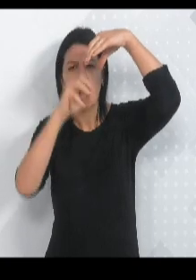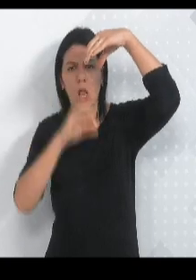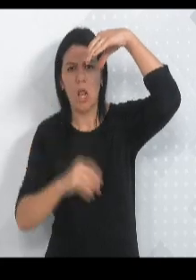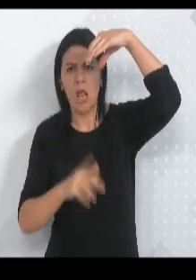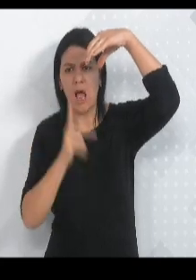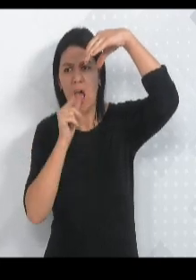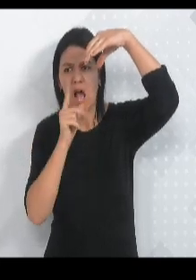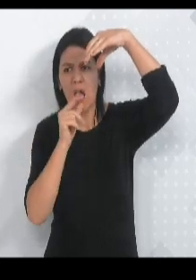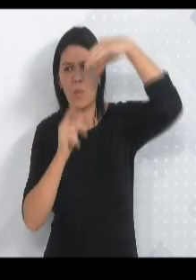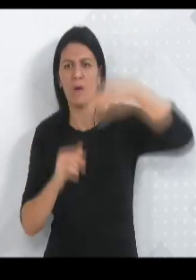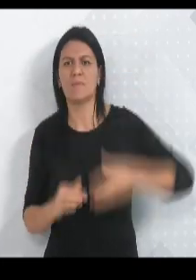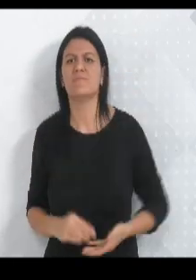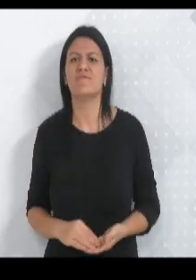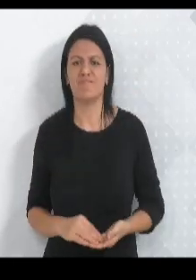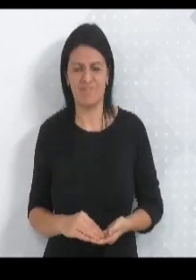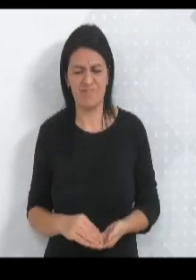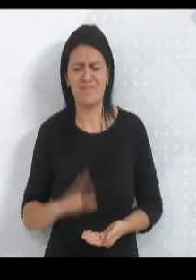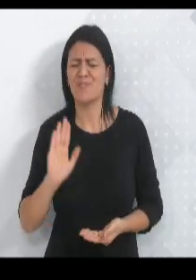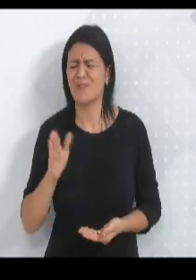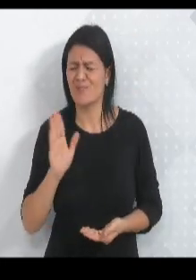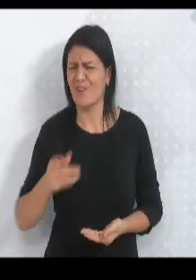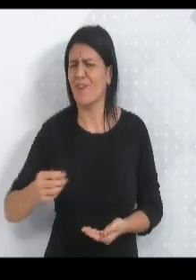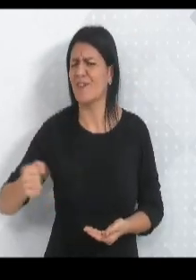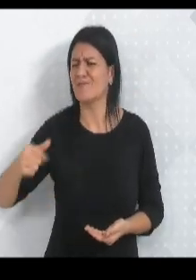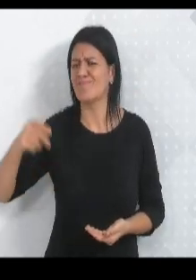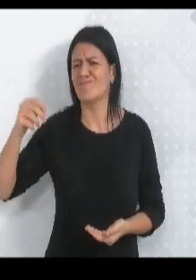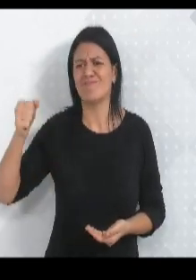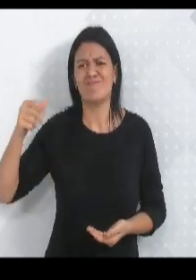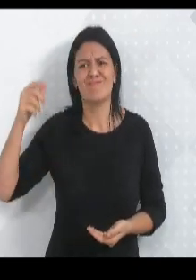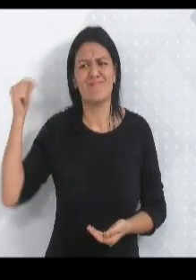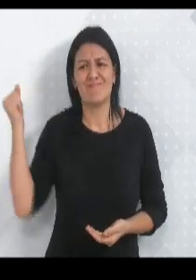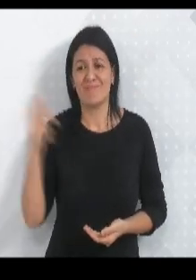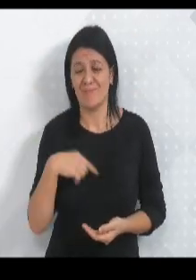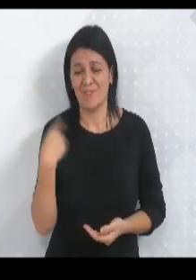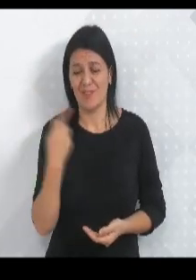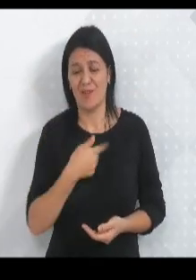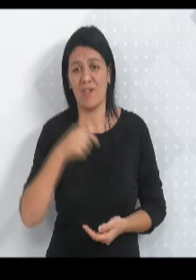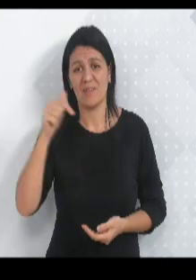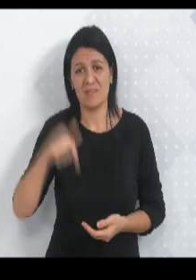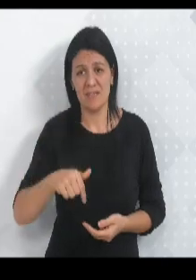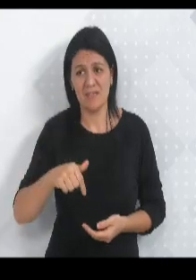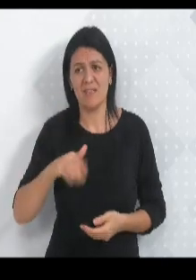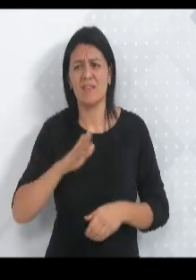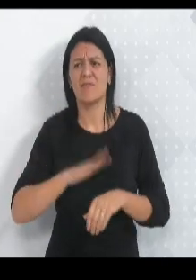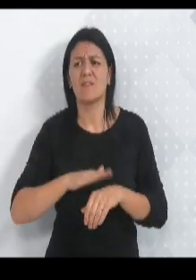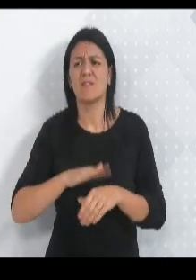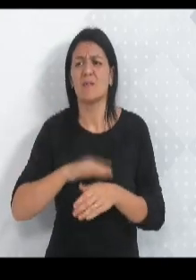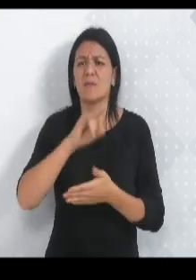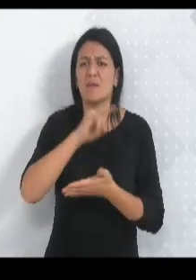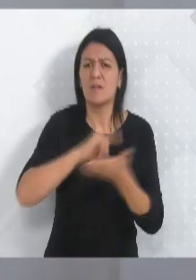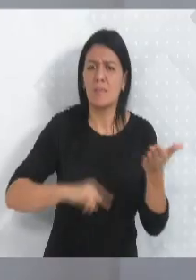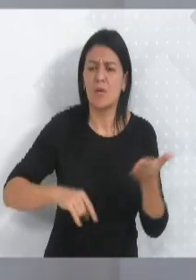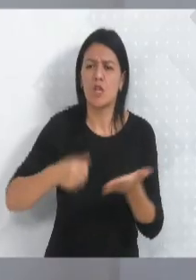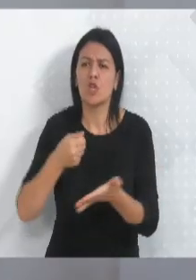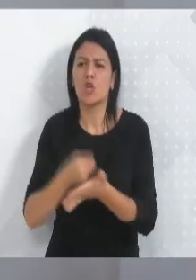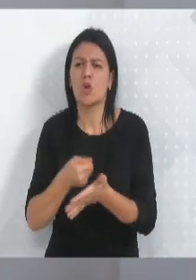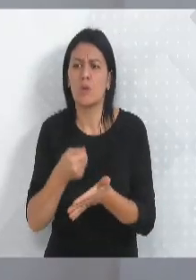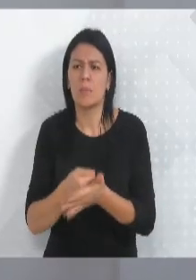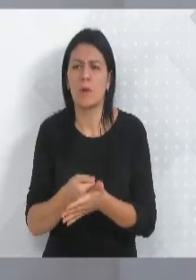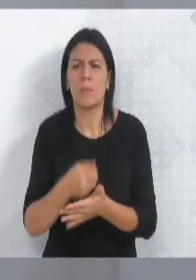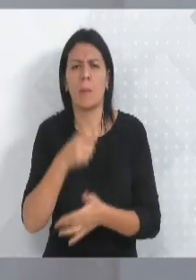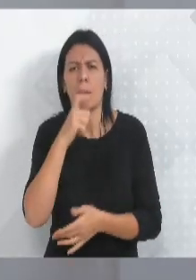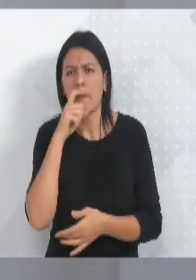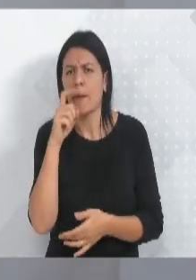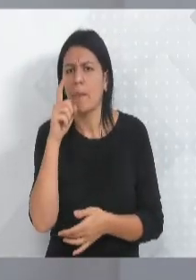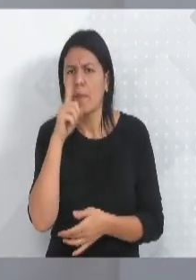E há tempos, nós aqui, enquanto vereadores, fizemos requerimento, cobramos, os pais, a